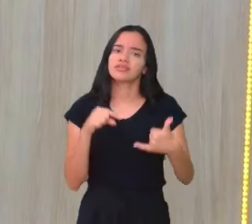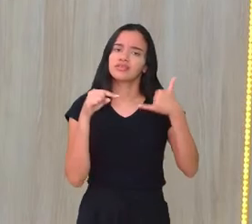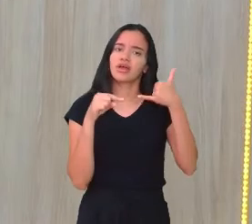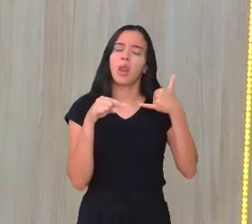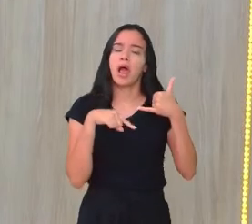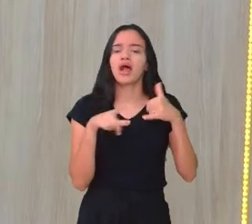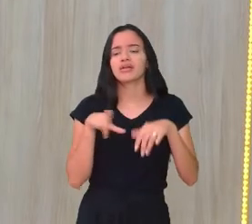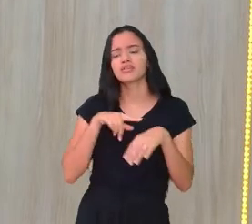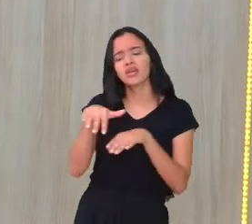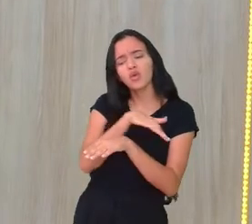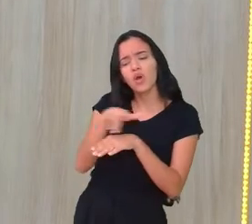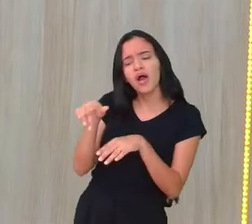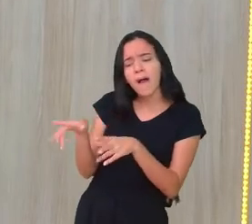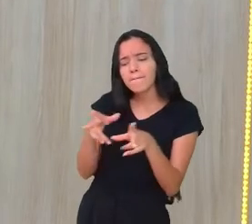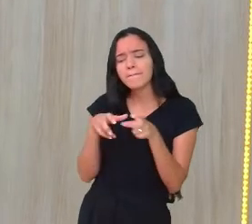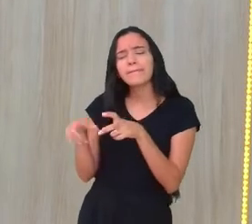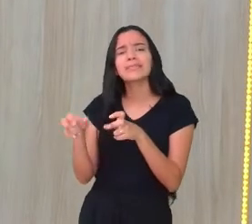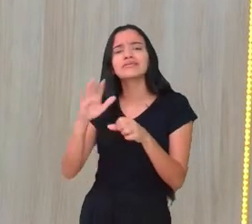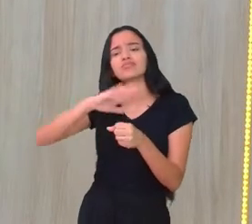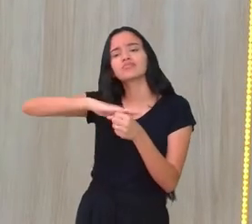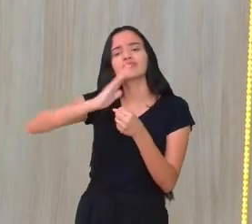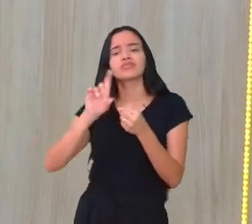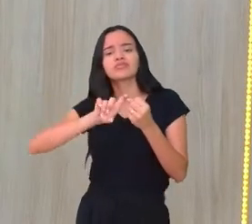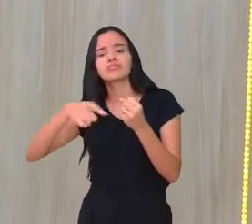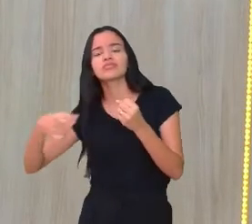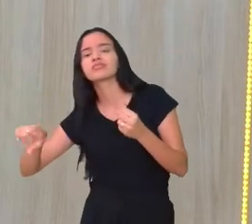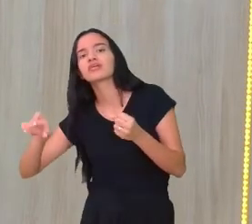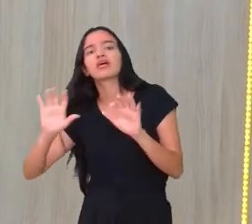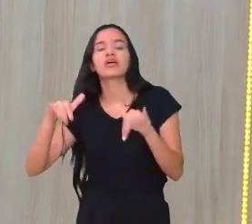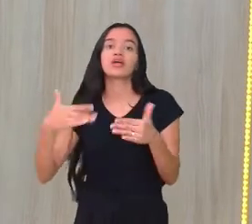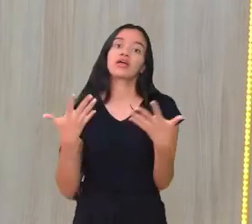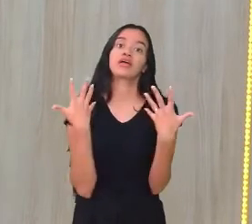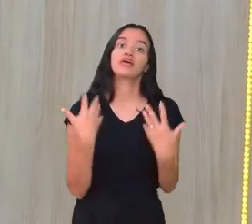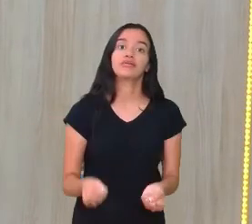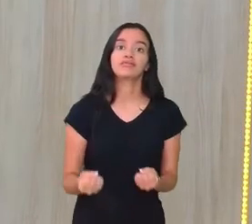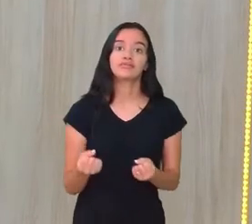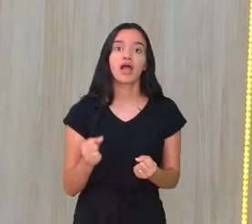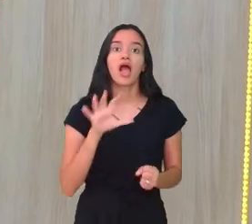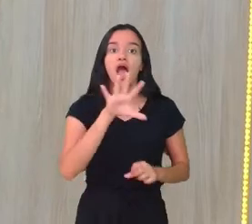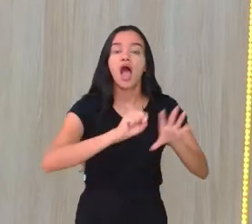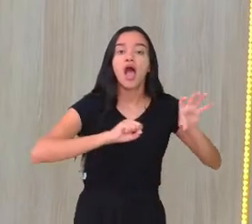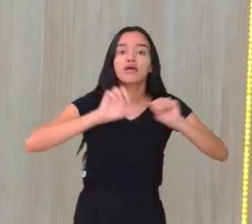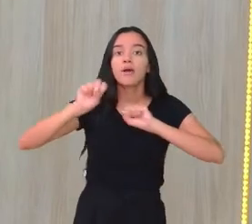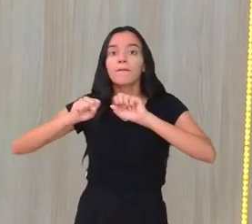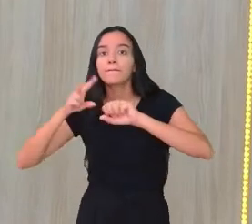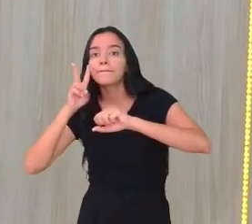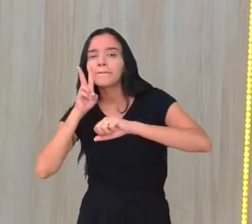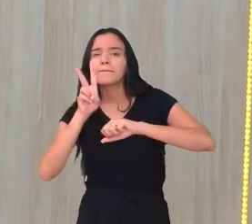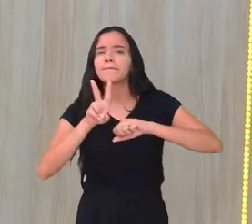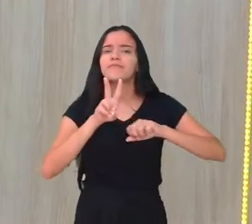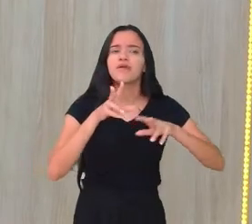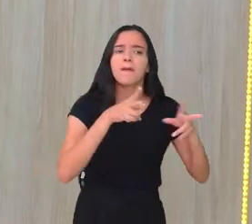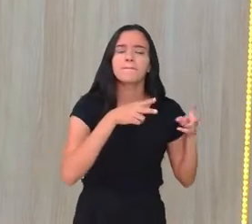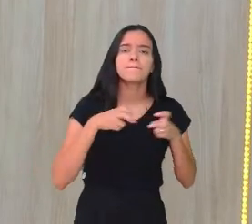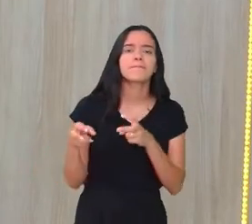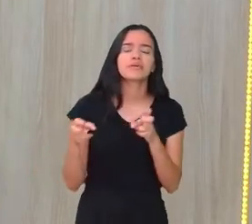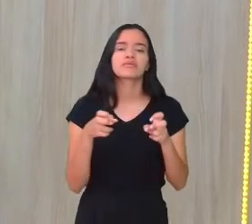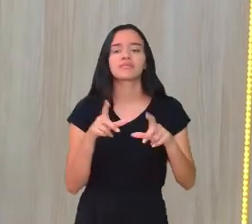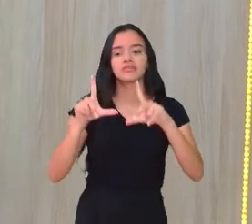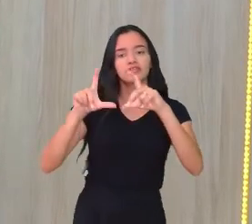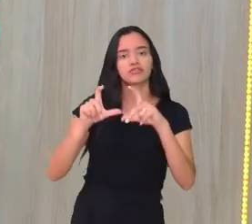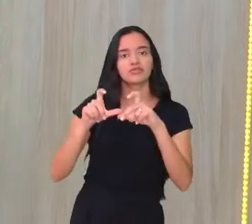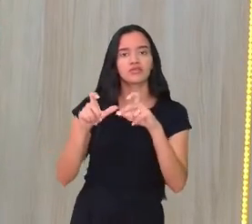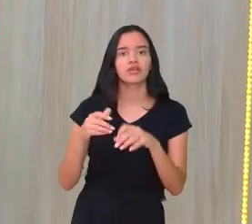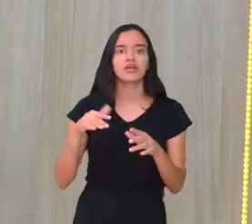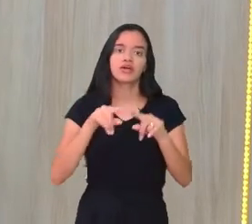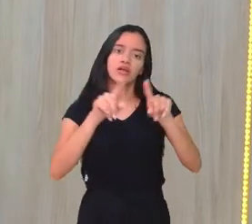lixo acumulado, né? Todas essas são questões de saneamento básico. Então, vamos explorar o nosso bairro, né? Então, tira ali foto, leva